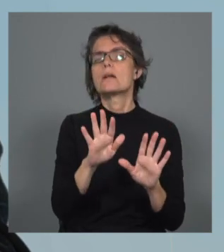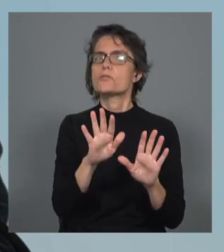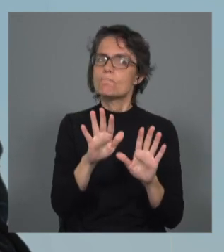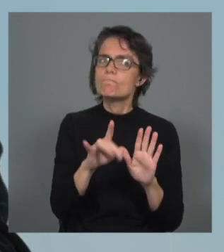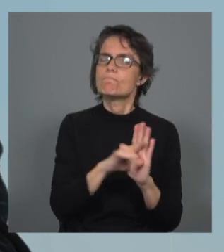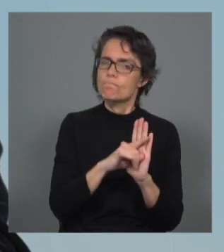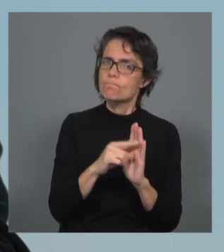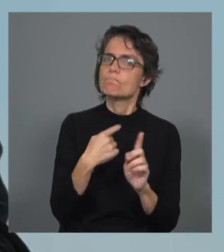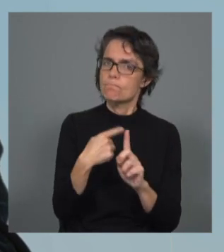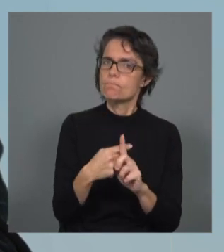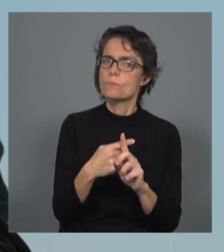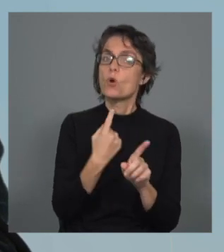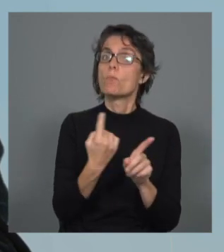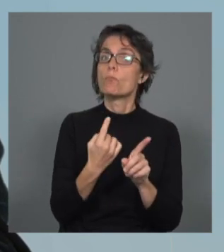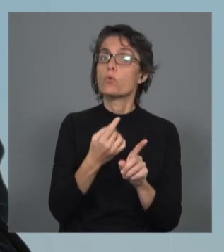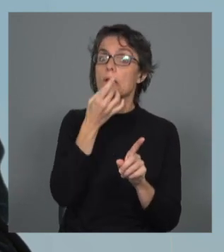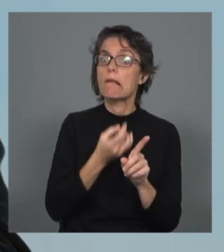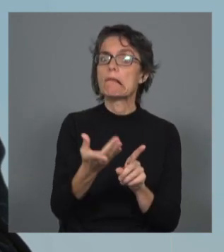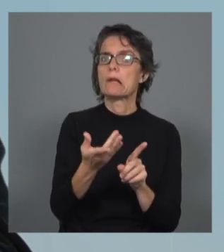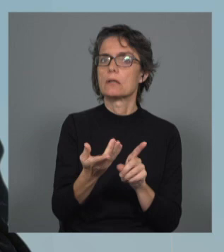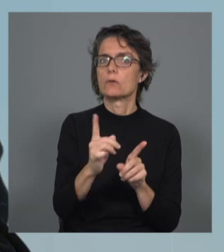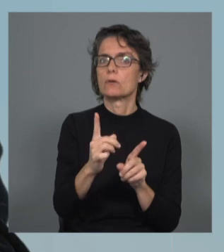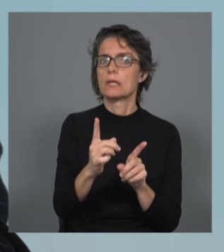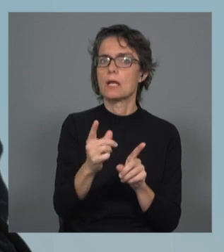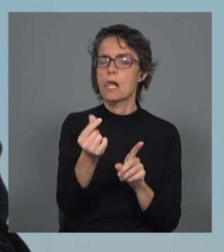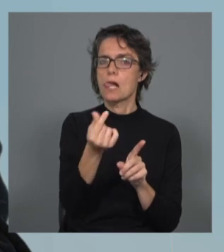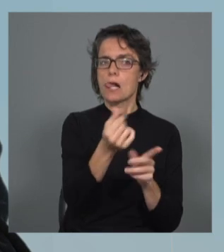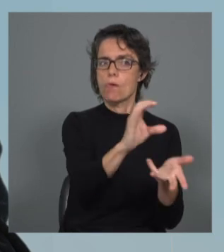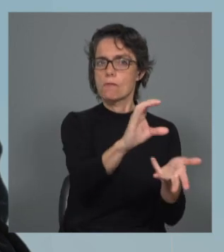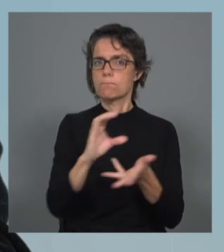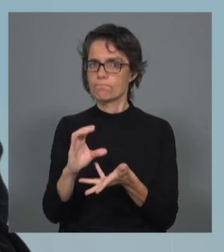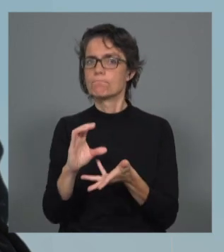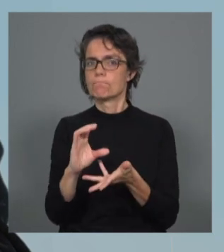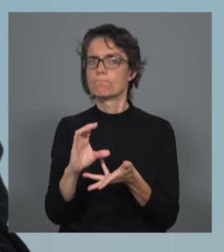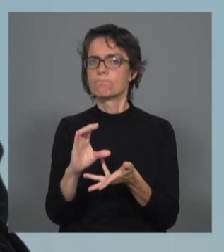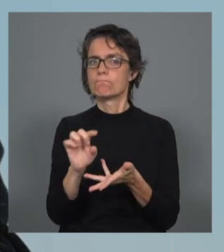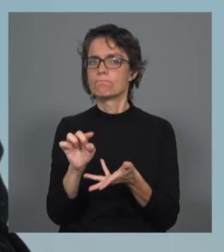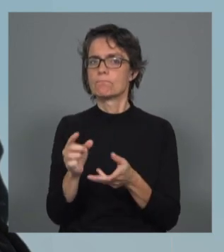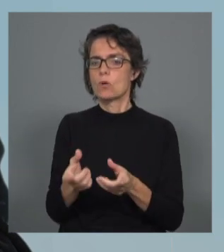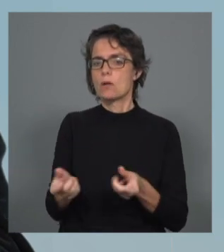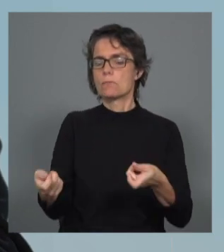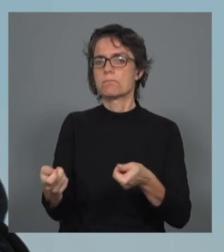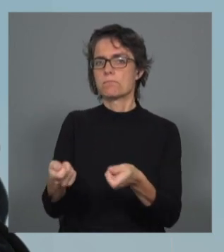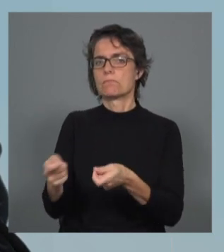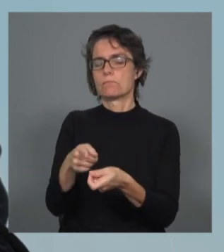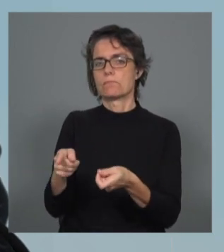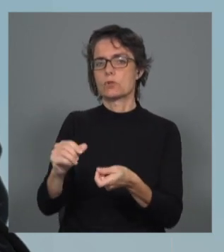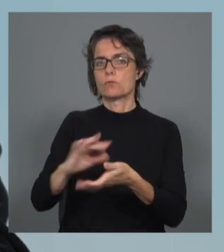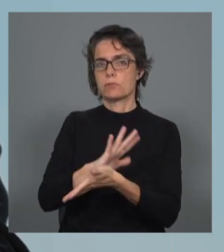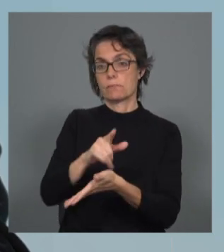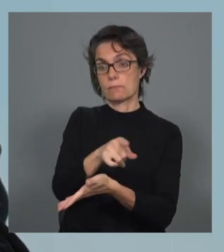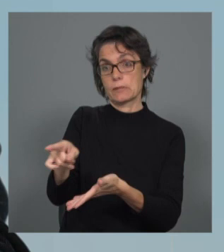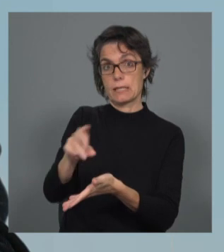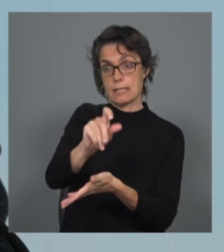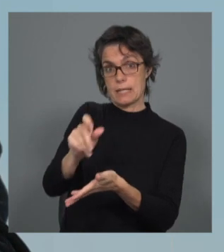que houvesse uma verba significativa para os órgãos de imprensa regionais e também